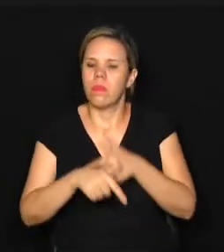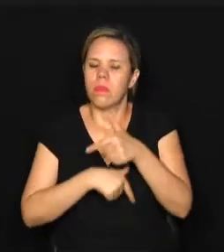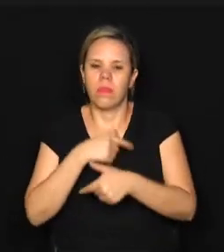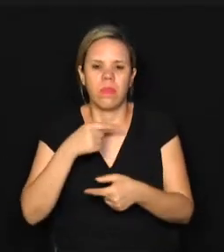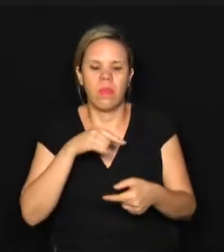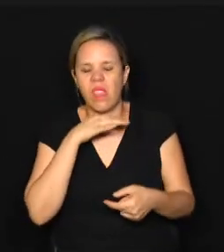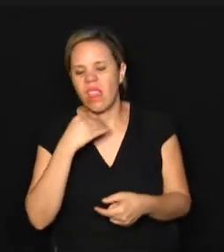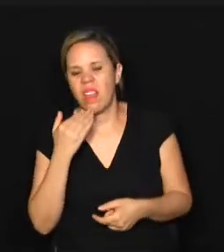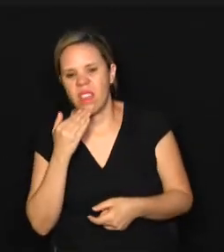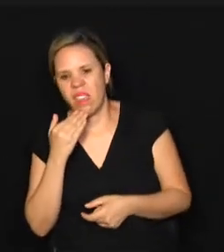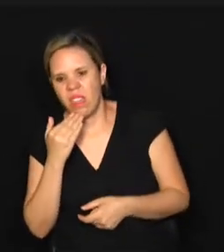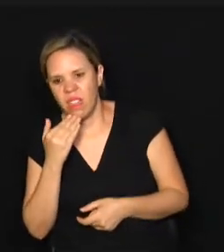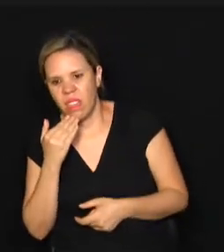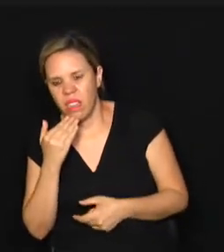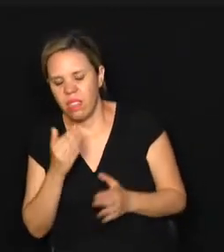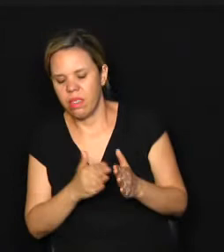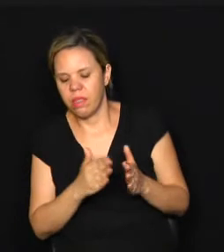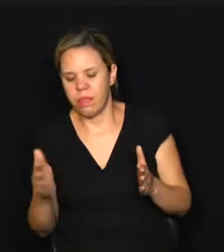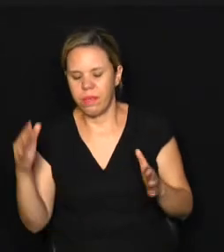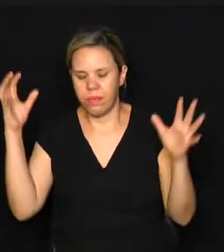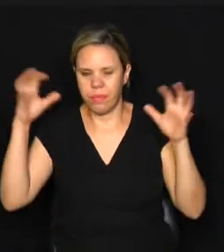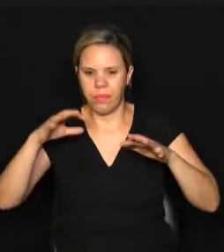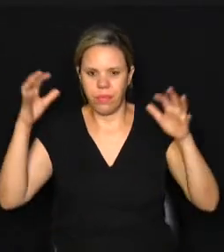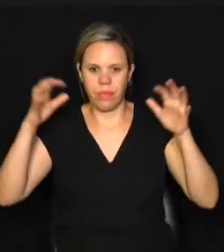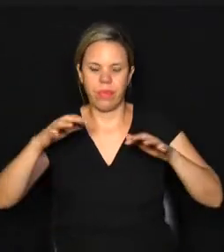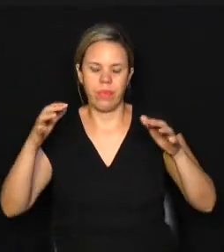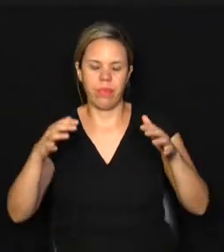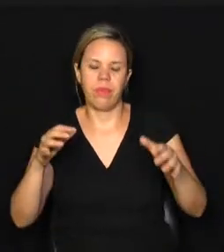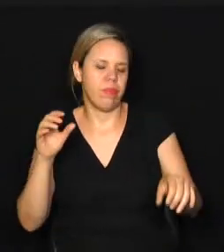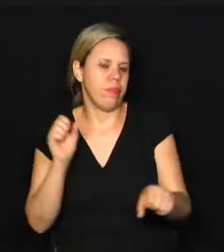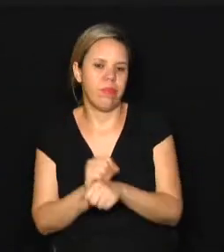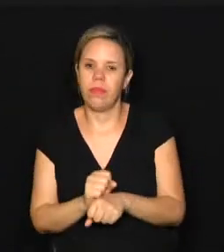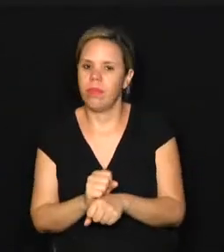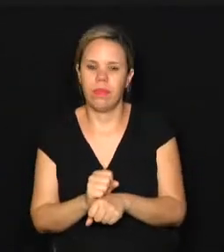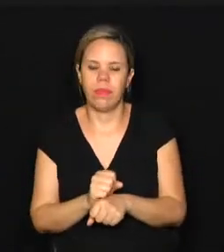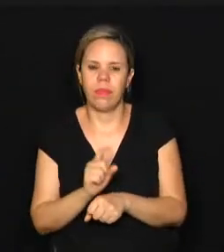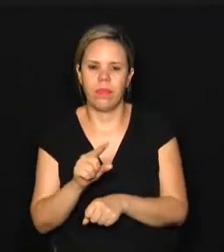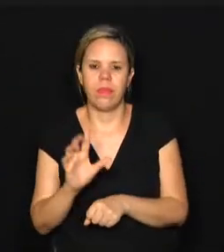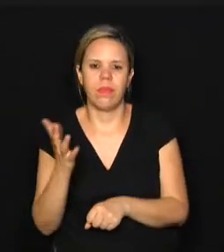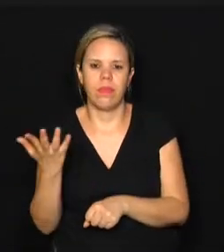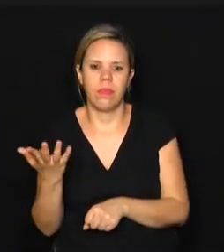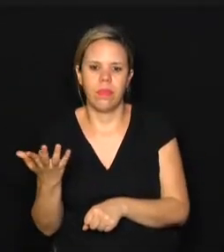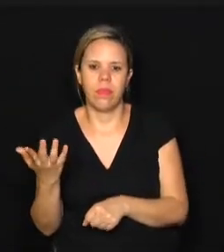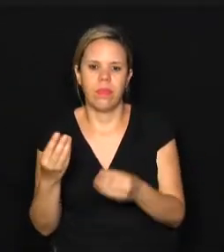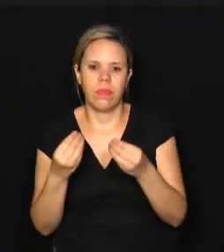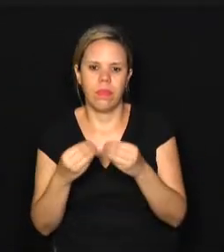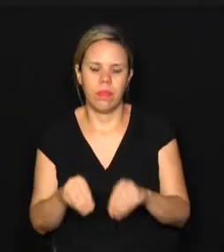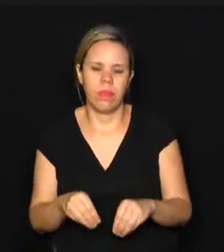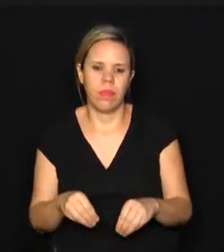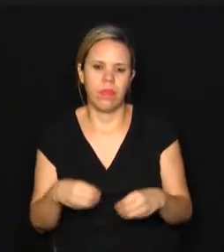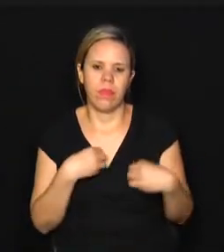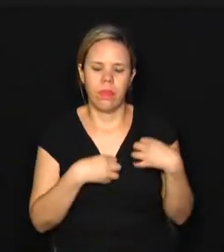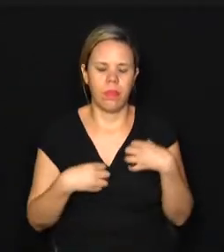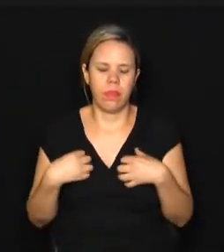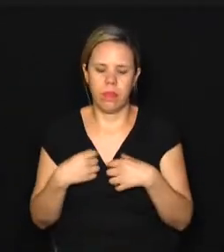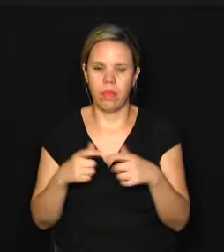feita, um período de chuva que inesperado, isso já causaria um desgaste muito